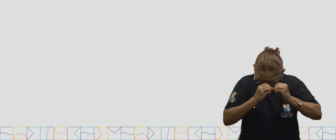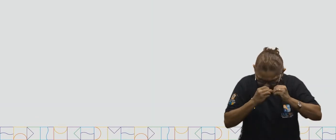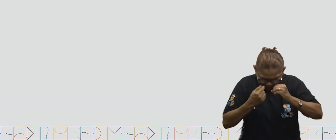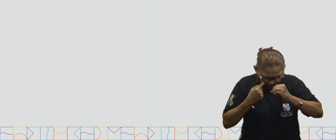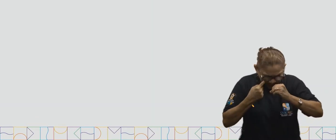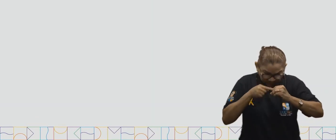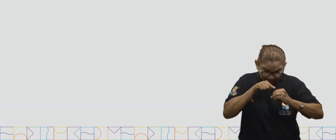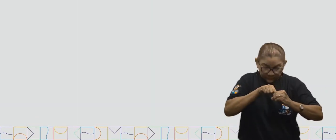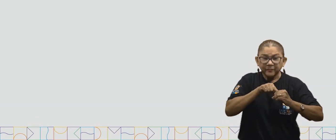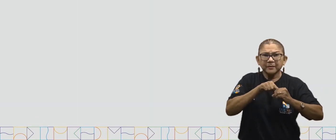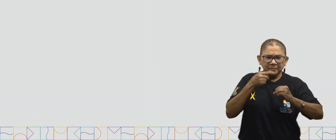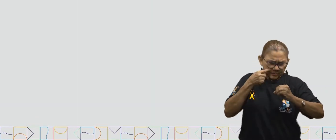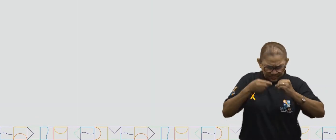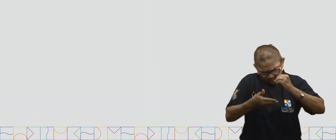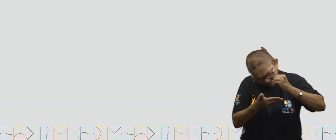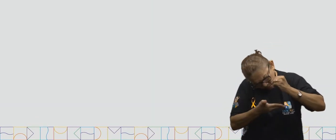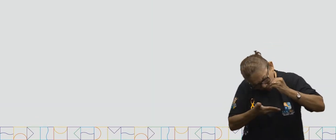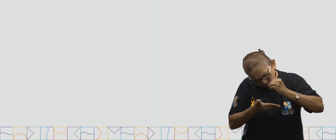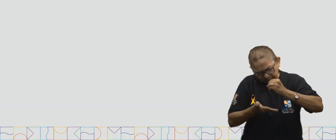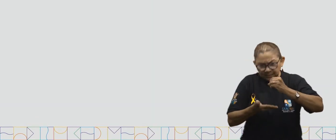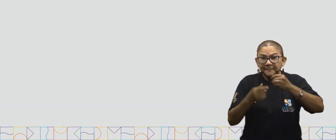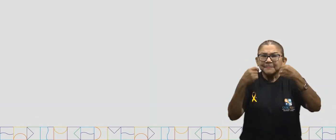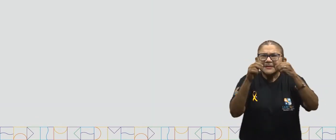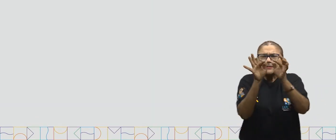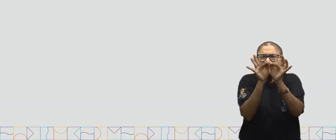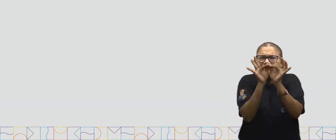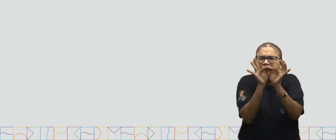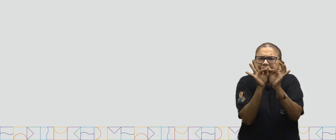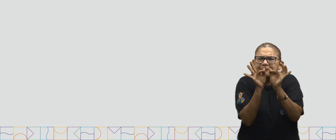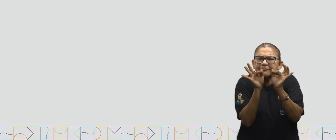O objeto a ser observado deve ser fino